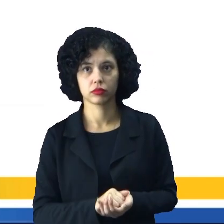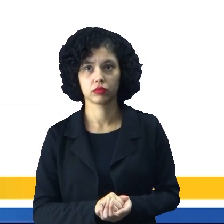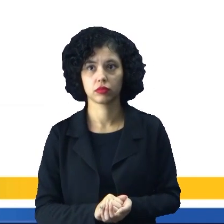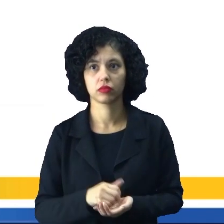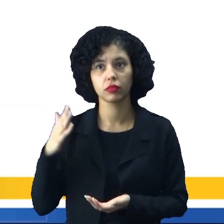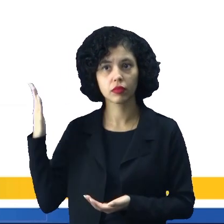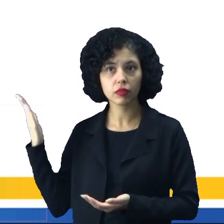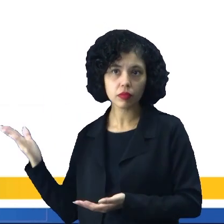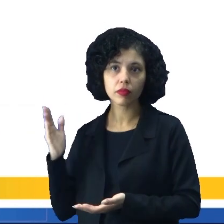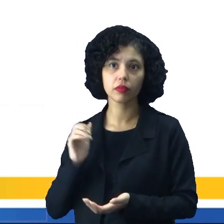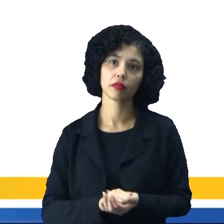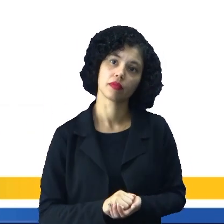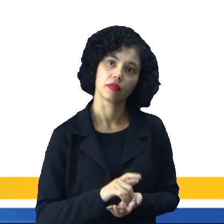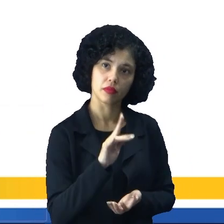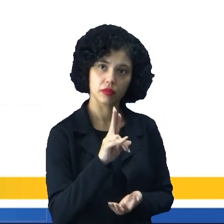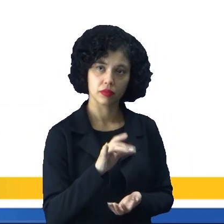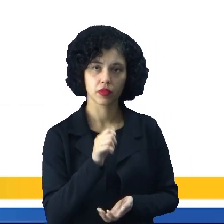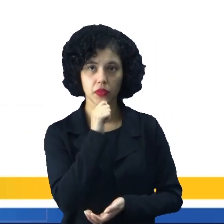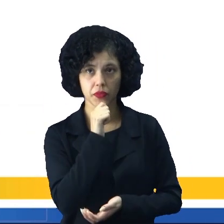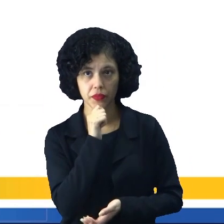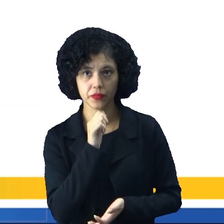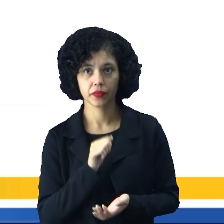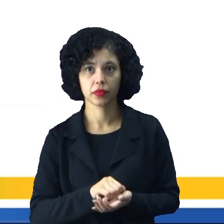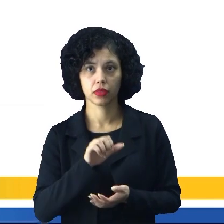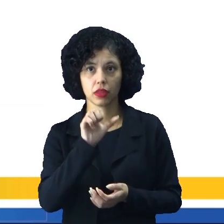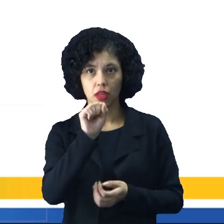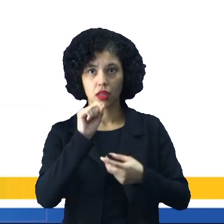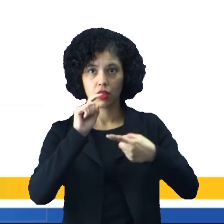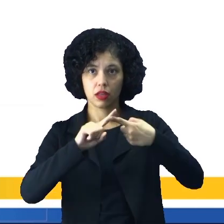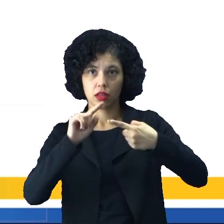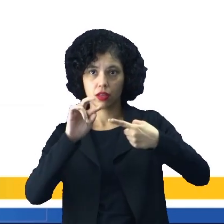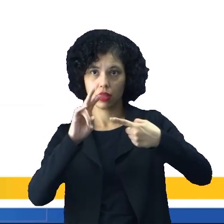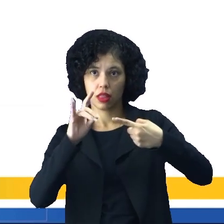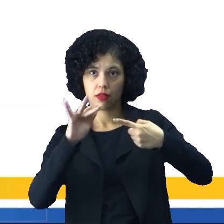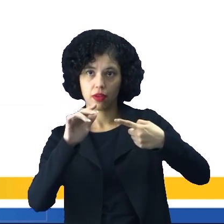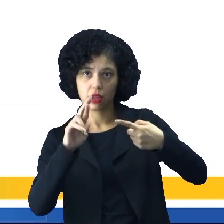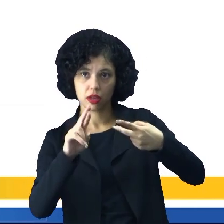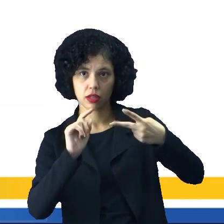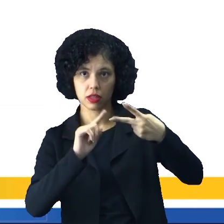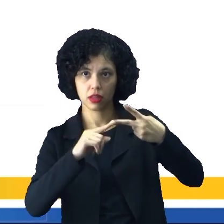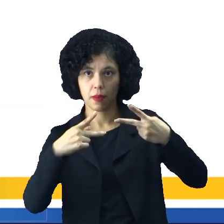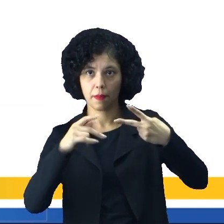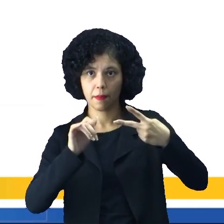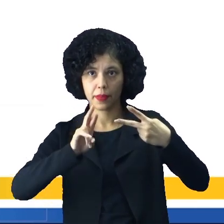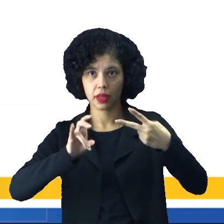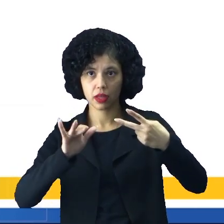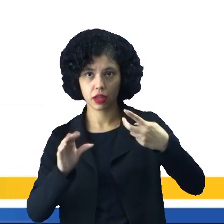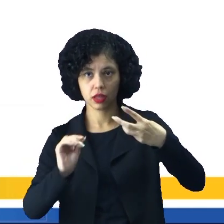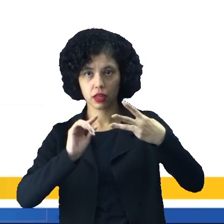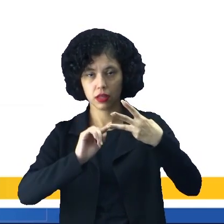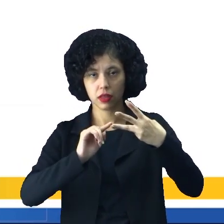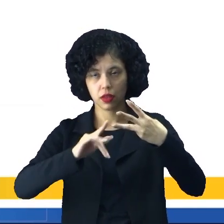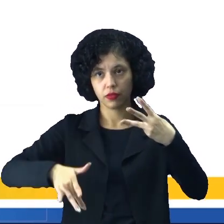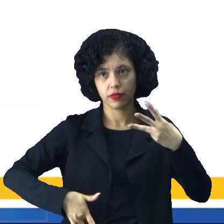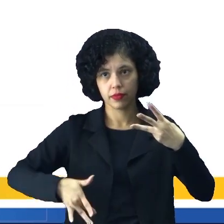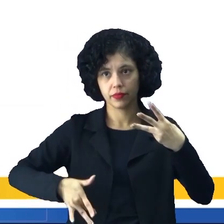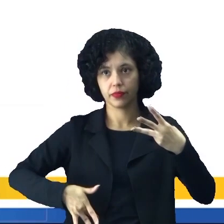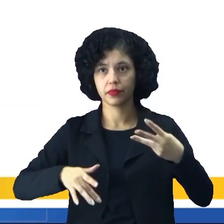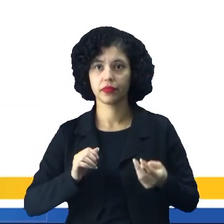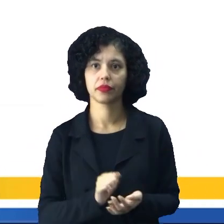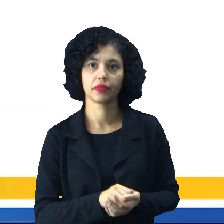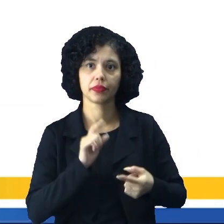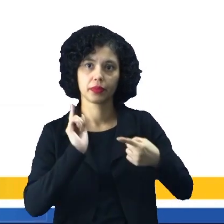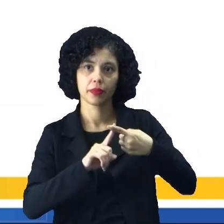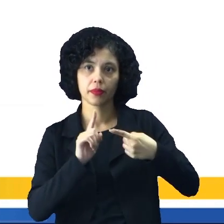E tem as glândulas acessórias, que são as glândulas salivares, o pâncreas e o fígado. As glândulas salivares são responsáveis pela